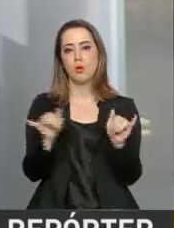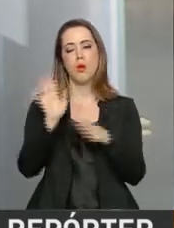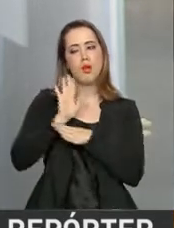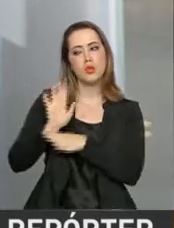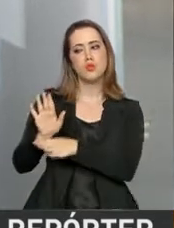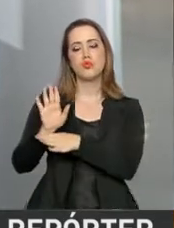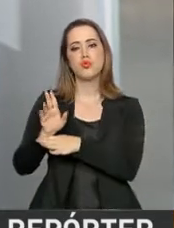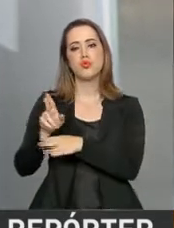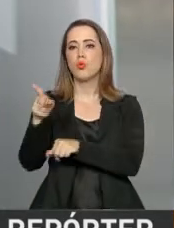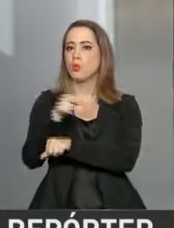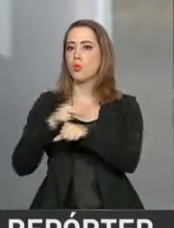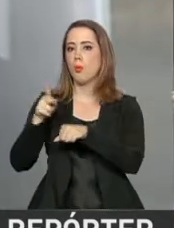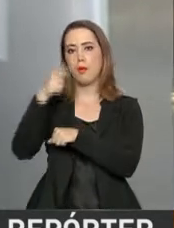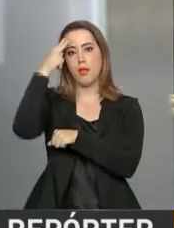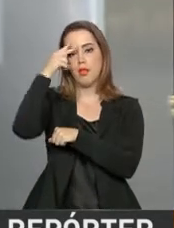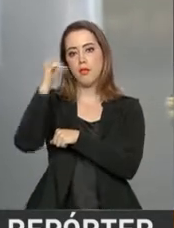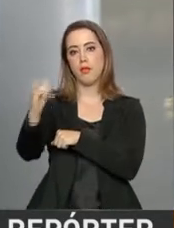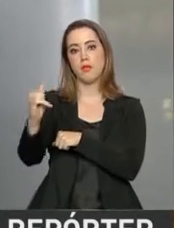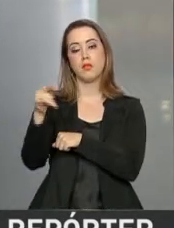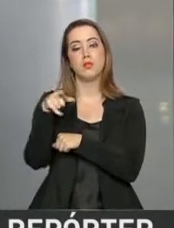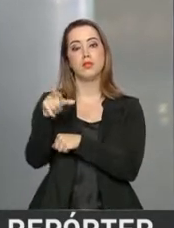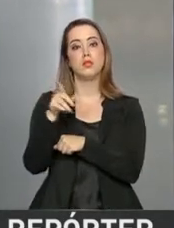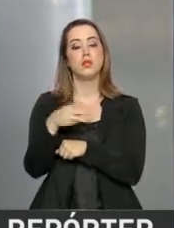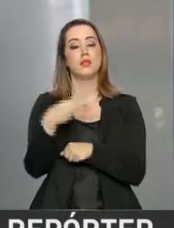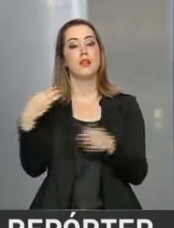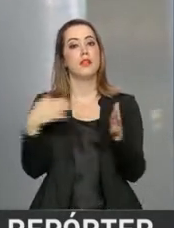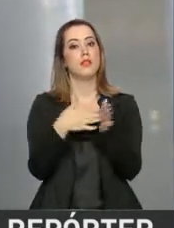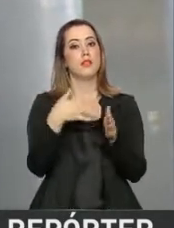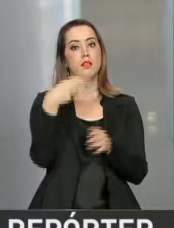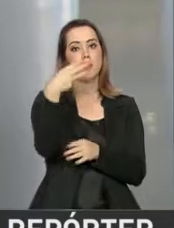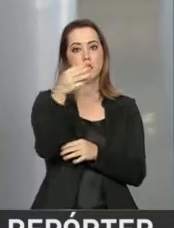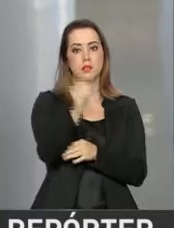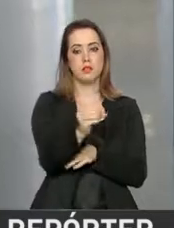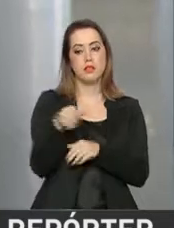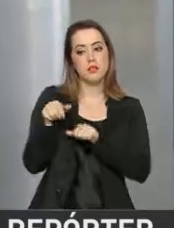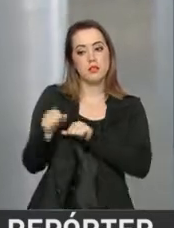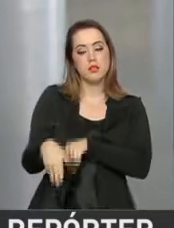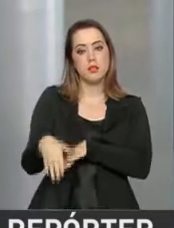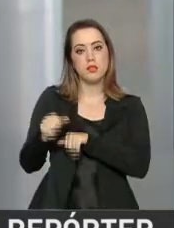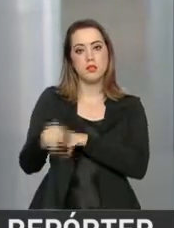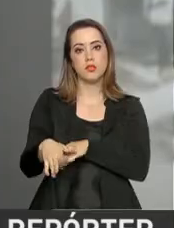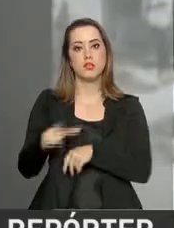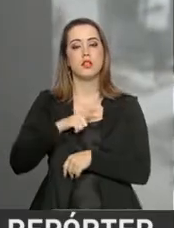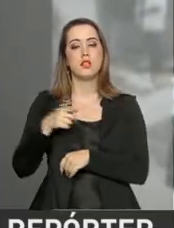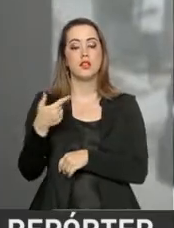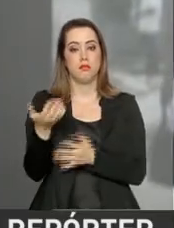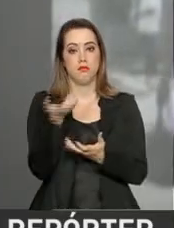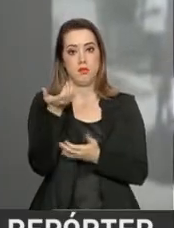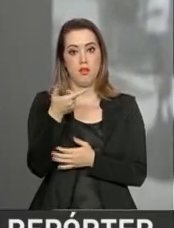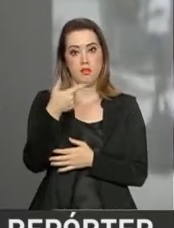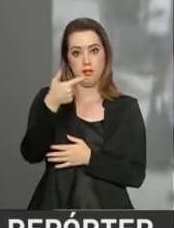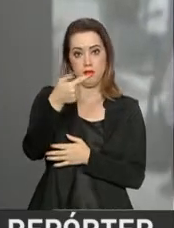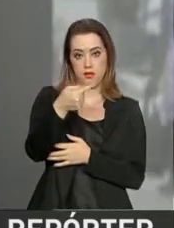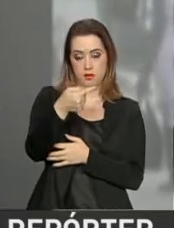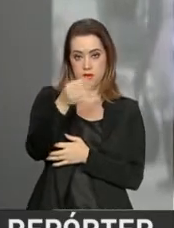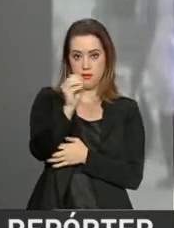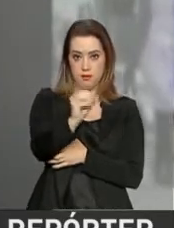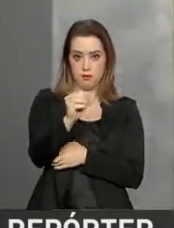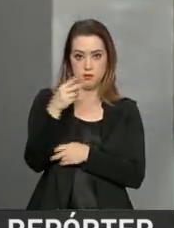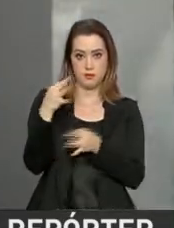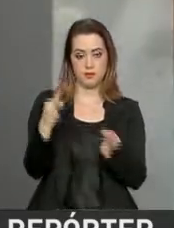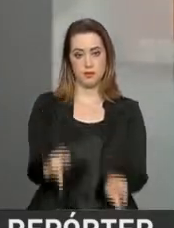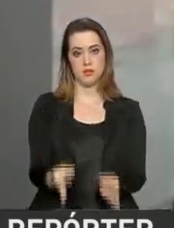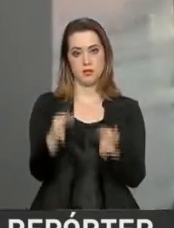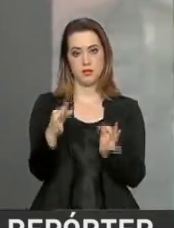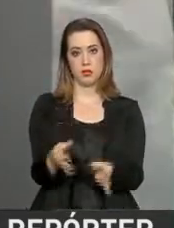aqui no Brasil. A meta é chegar até 30 de setembro, quando se encerra a campanha, com 70 toneladas de alimentos não